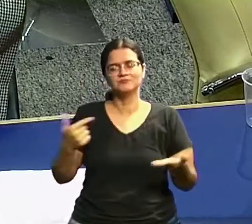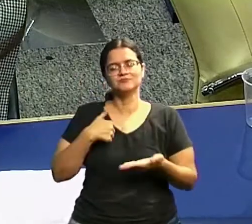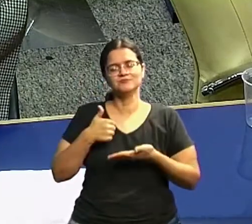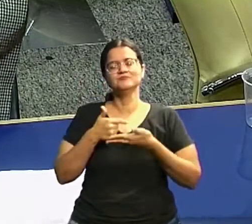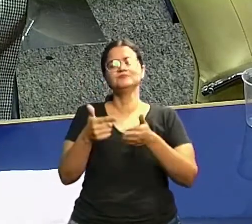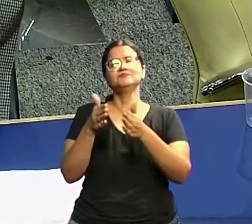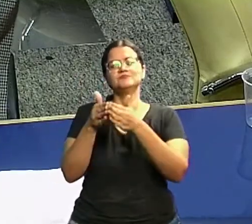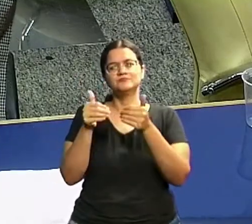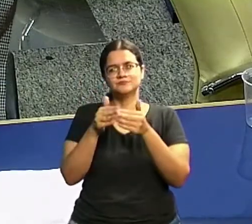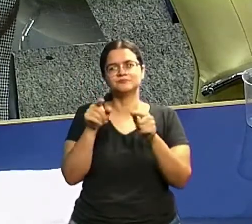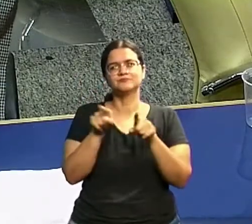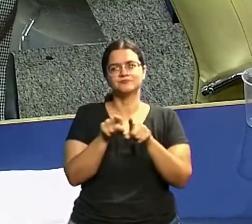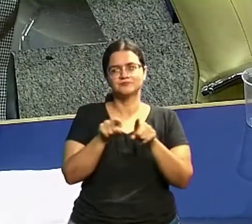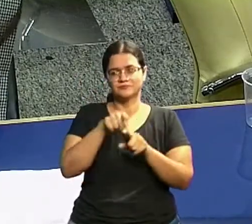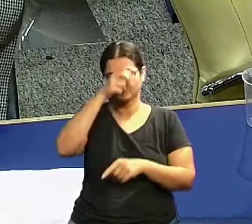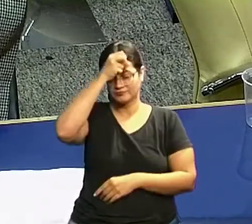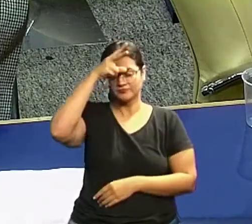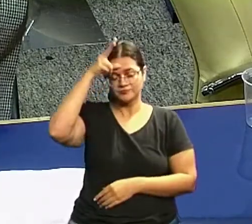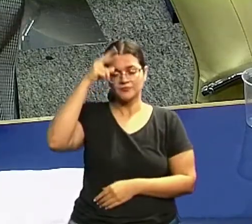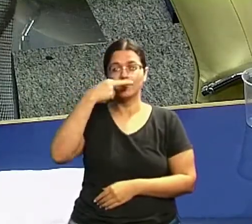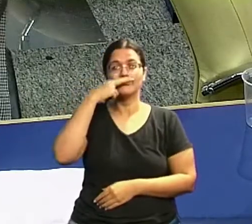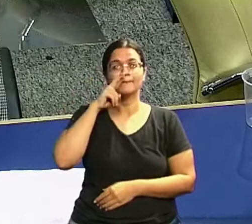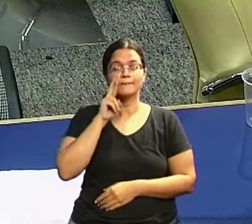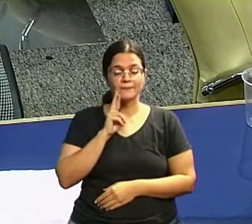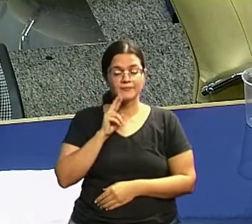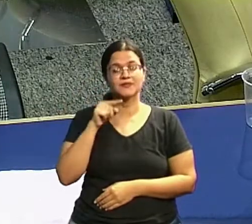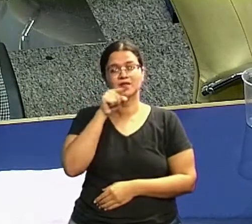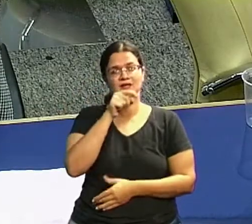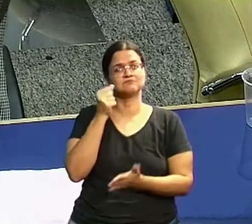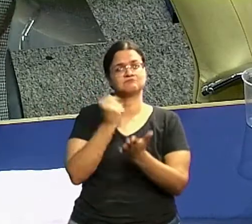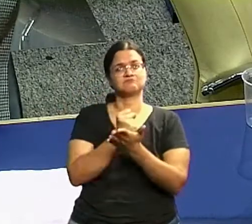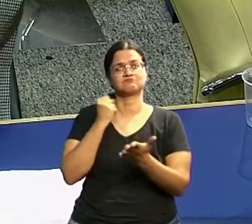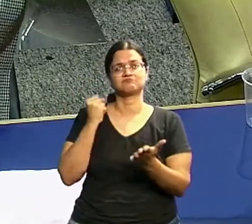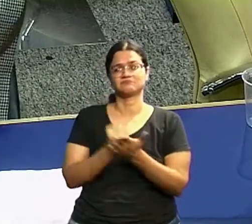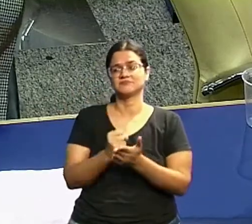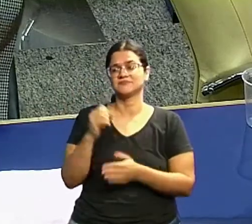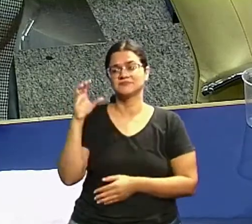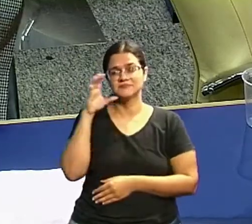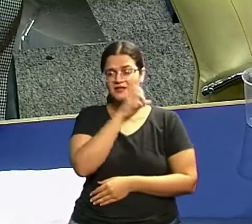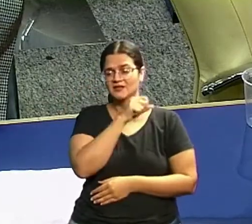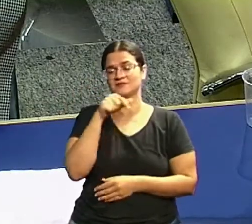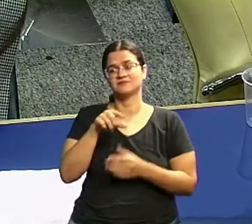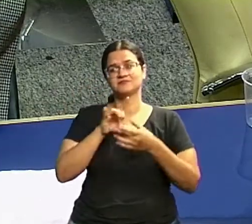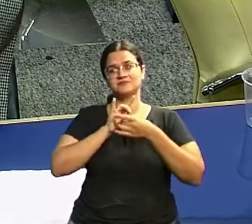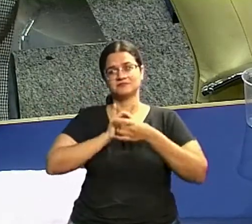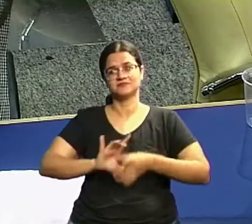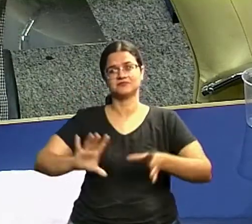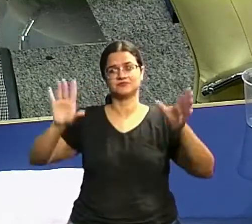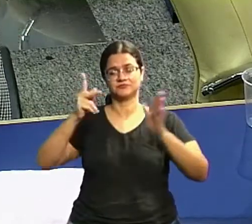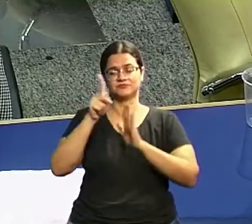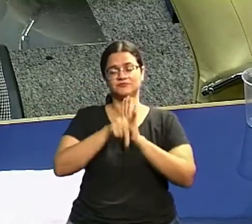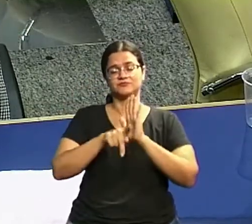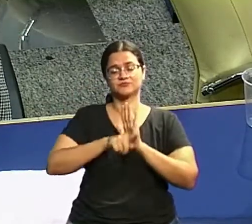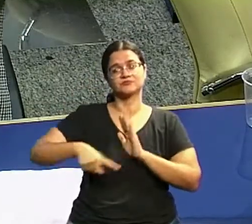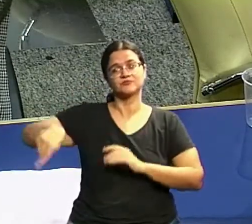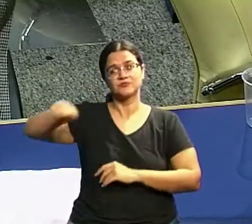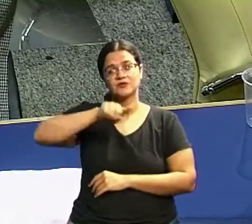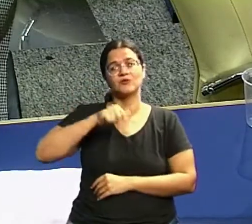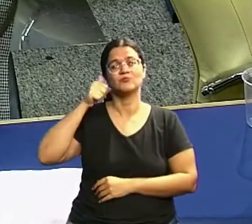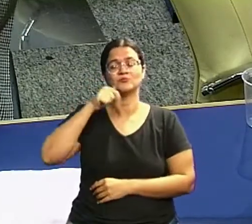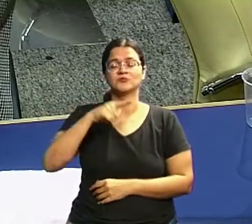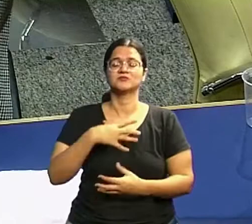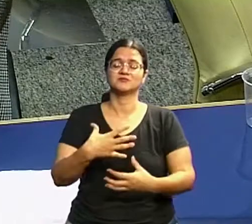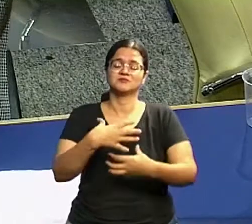meu apelo ao prefeito Rogério Cruz, que ele sancione o projeto Empregue uma Mãe, para que mulheres